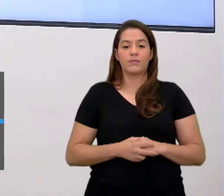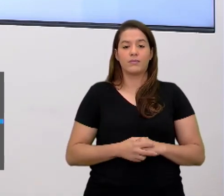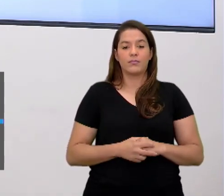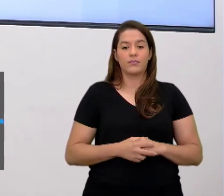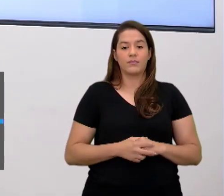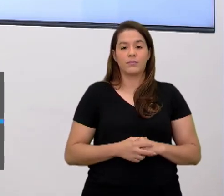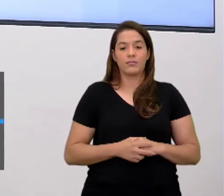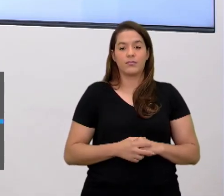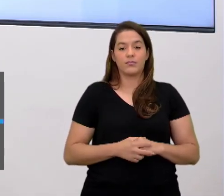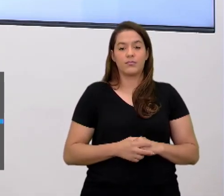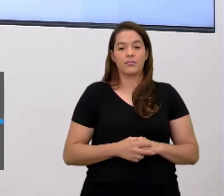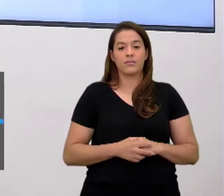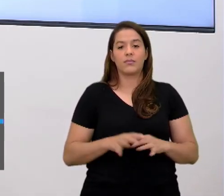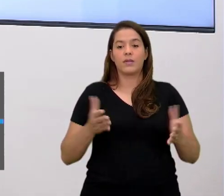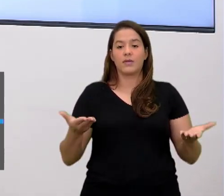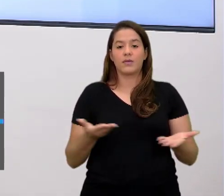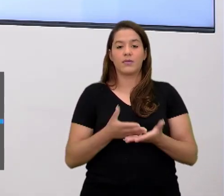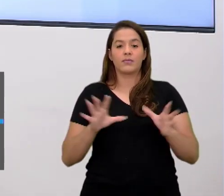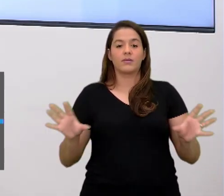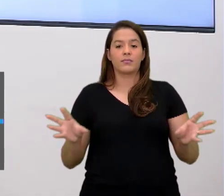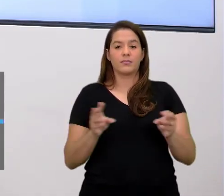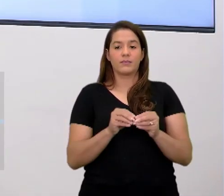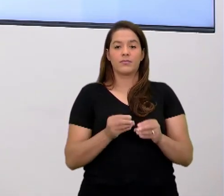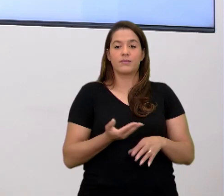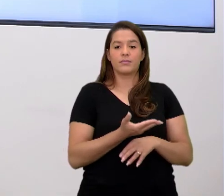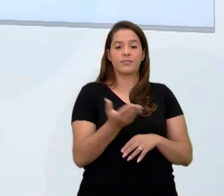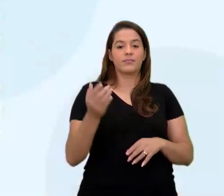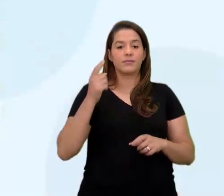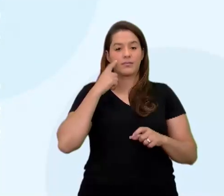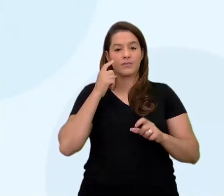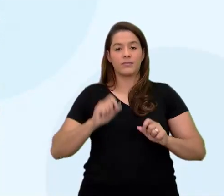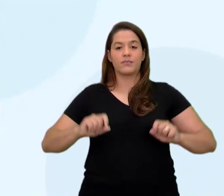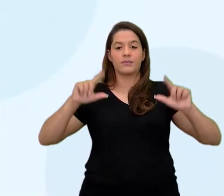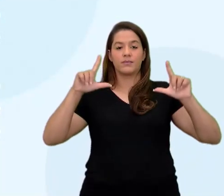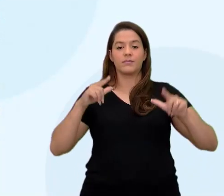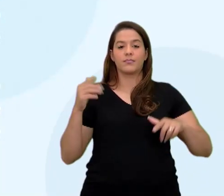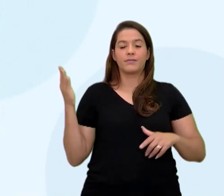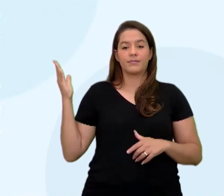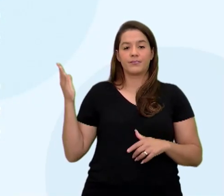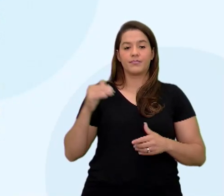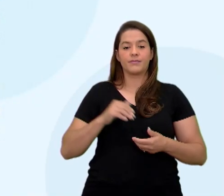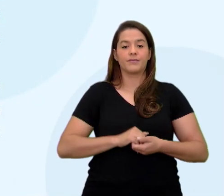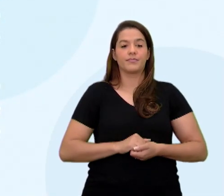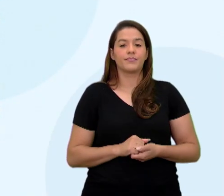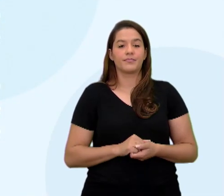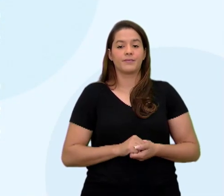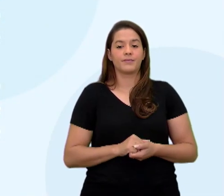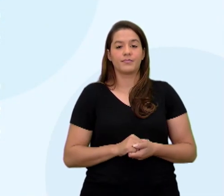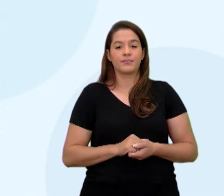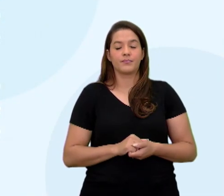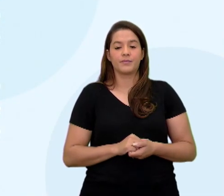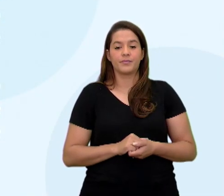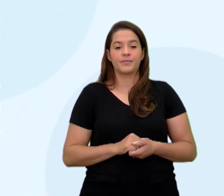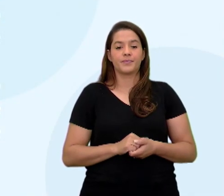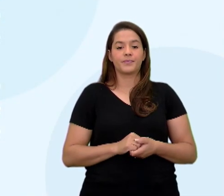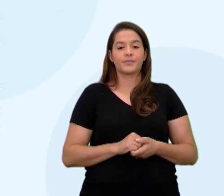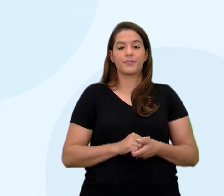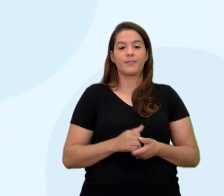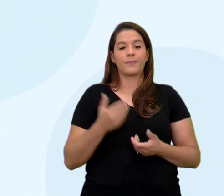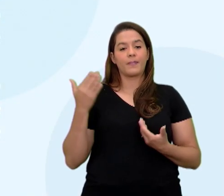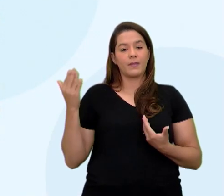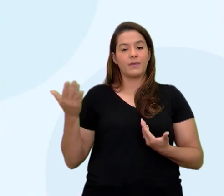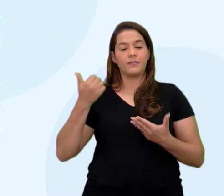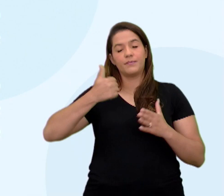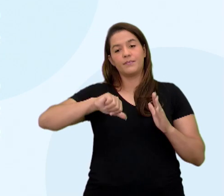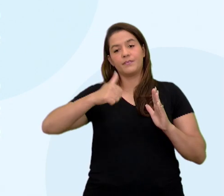Olha lá, então, vamos fazer um resuminho então para vocês. Olha lá, nosso diretor vai fechar. E o que a gente tem aí, ó, tá? A análise dos